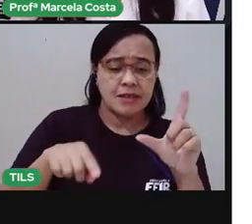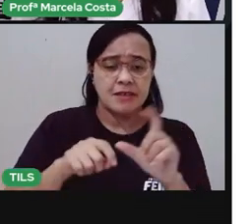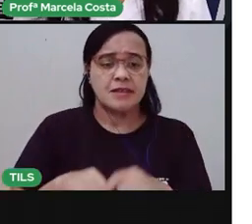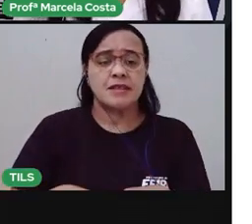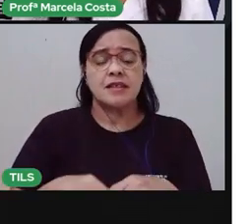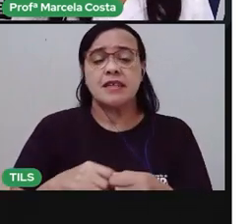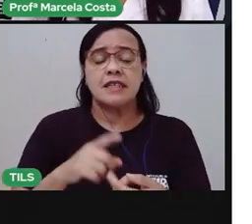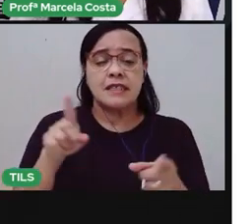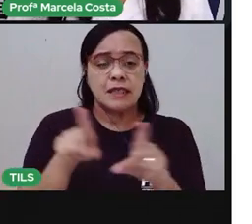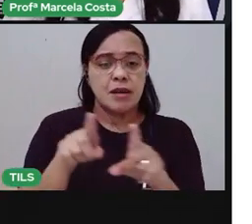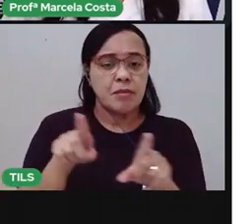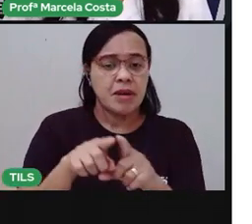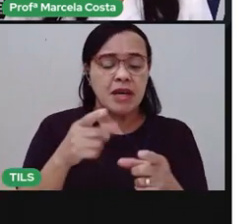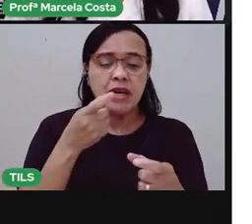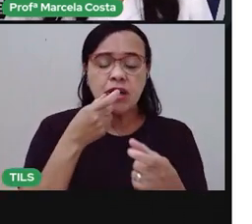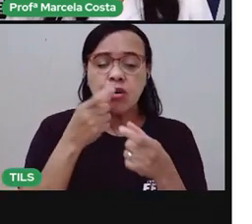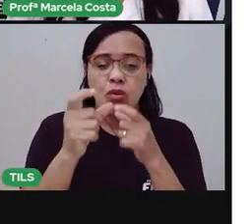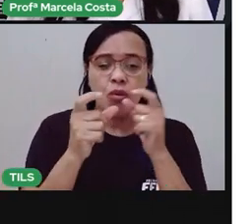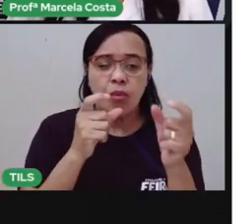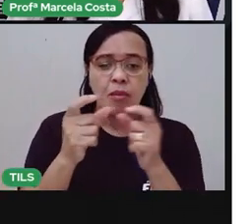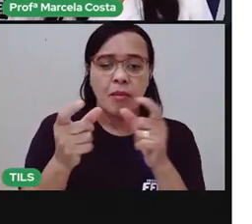de sílabas e